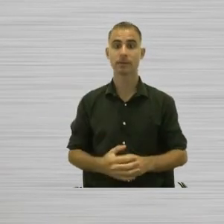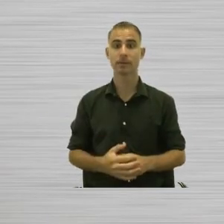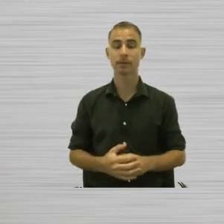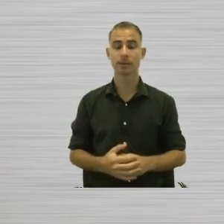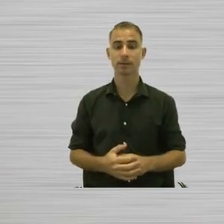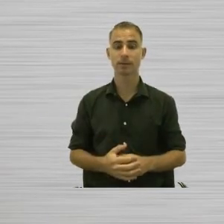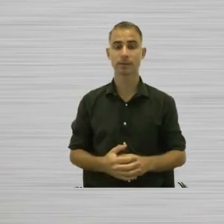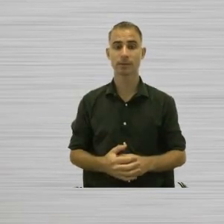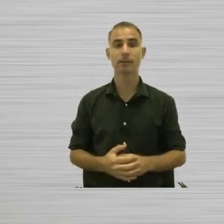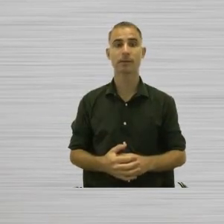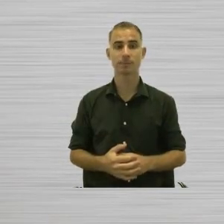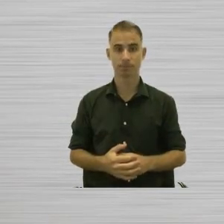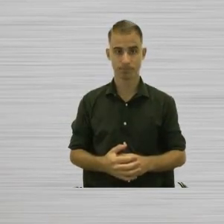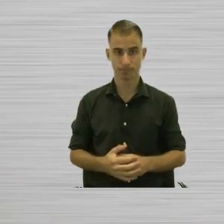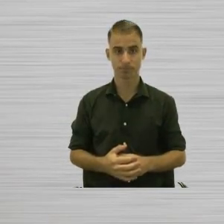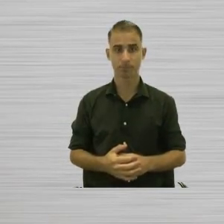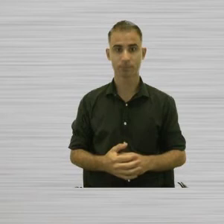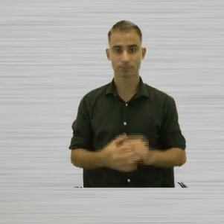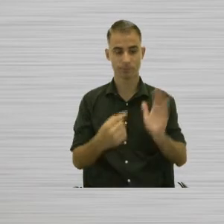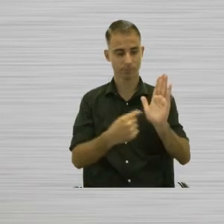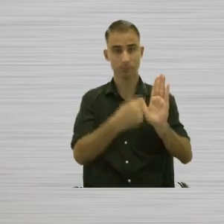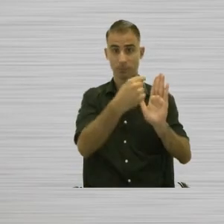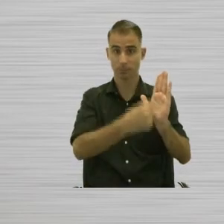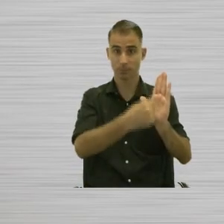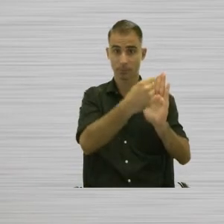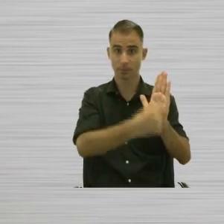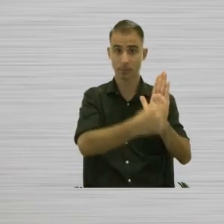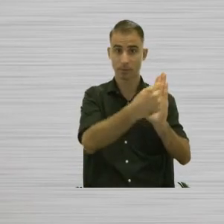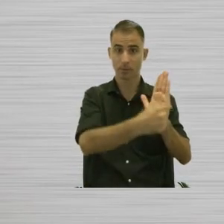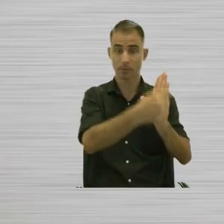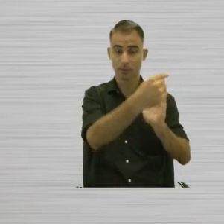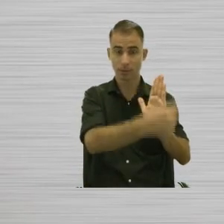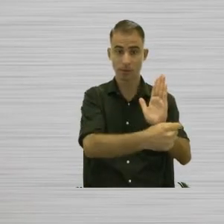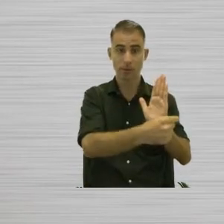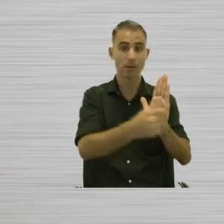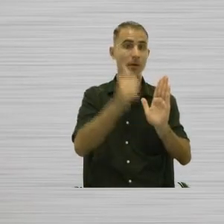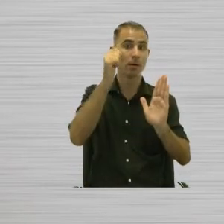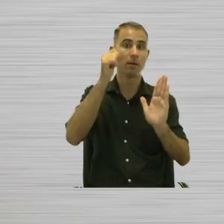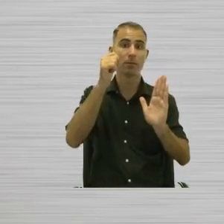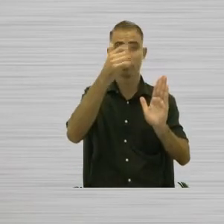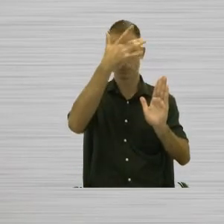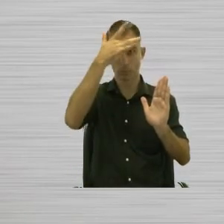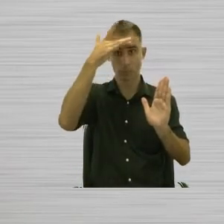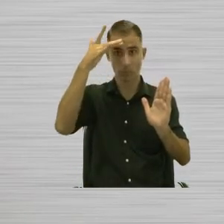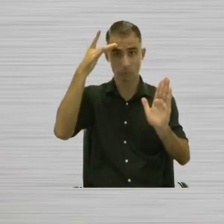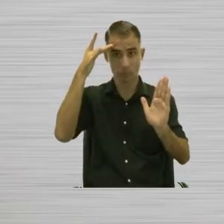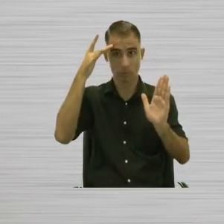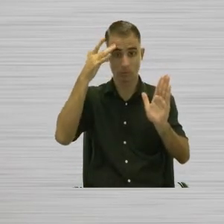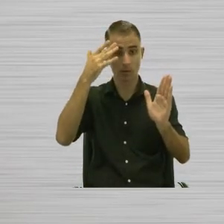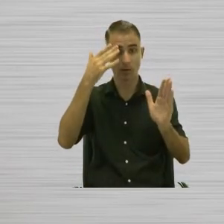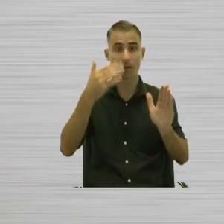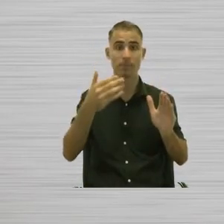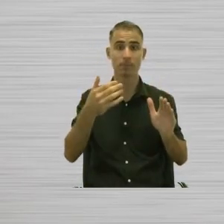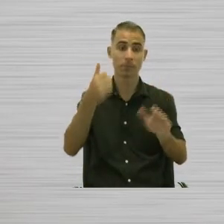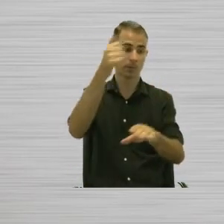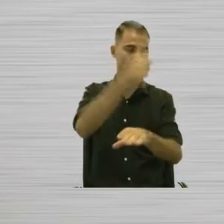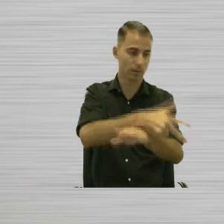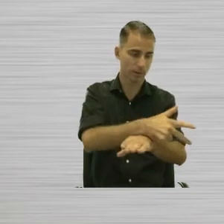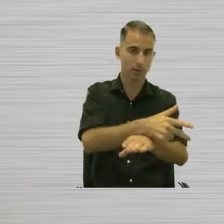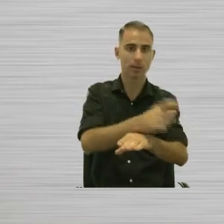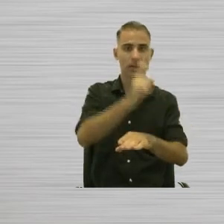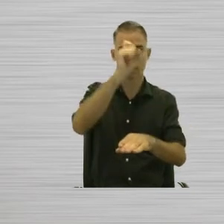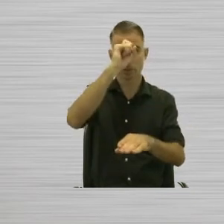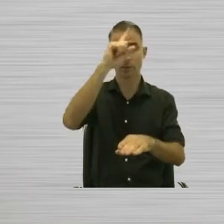Na parte de internação hospitalar, nós temos a distribuição das internações de residentes